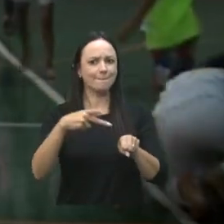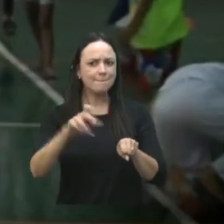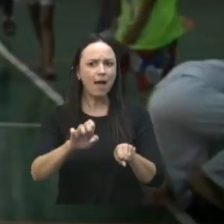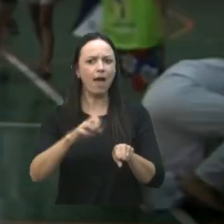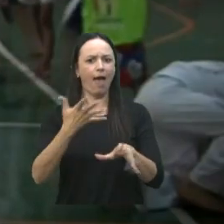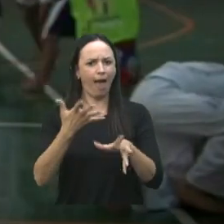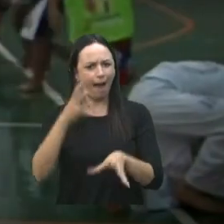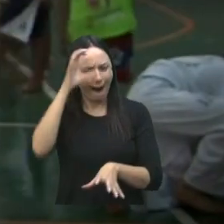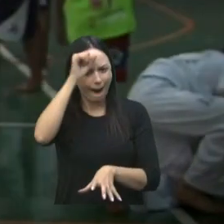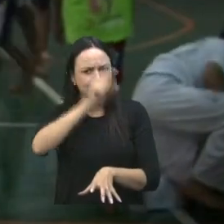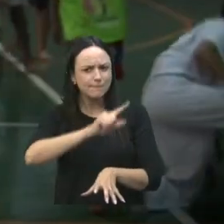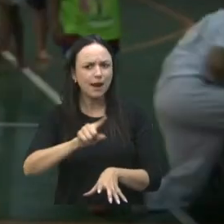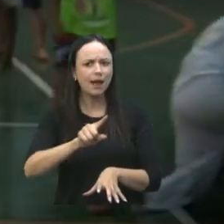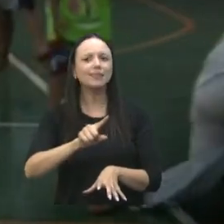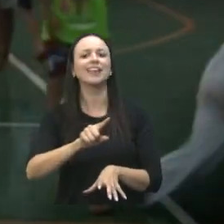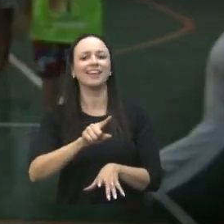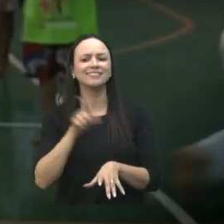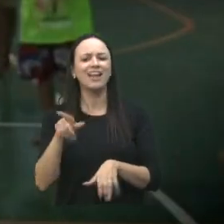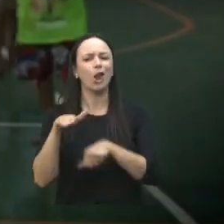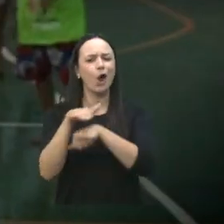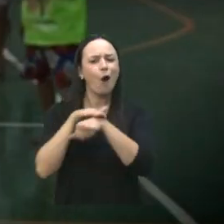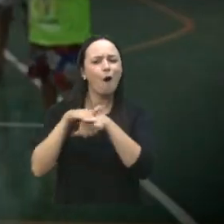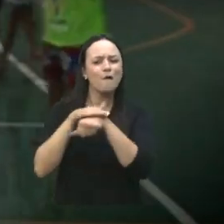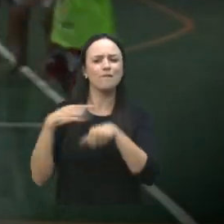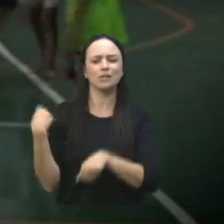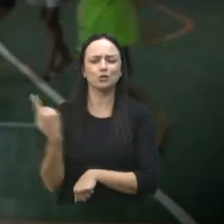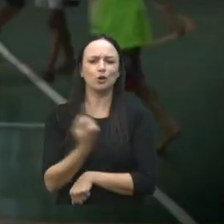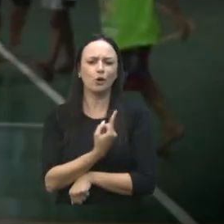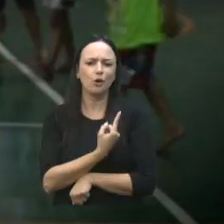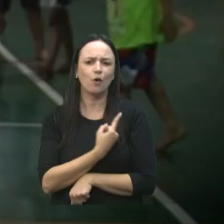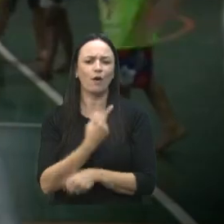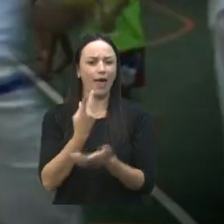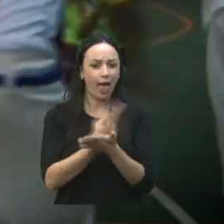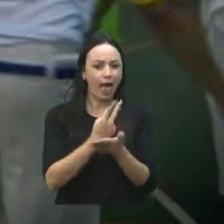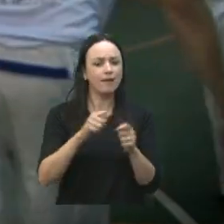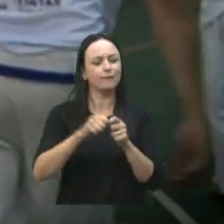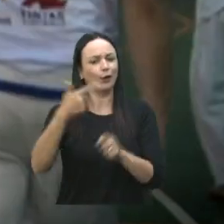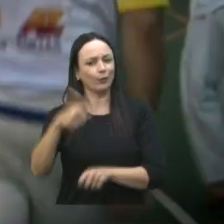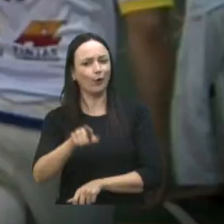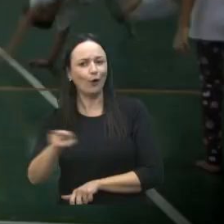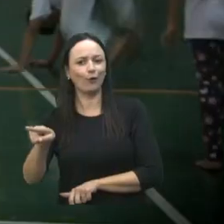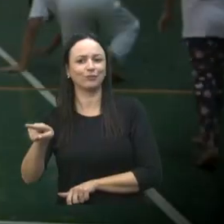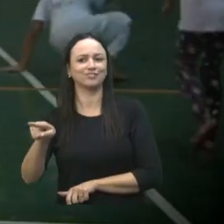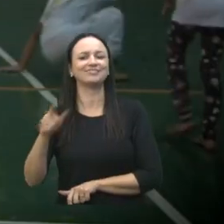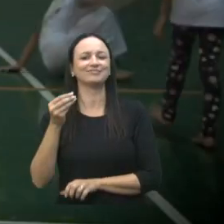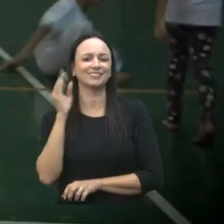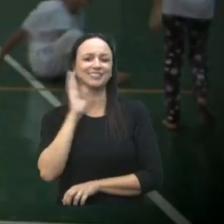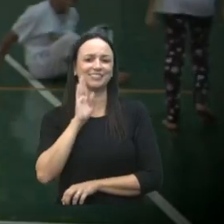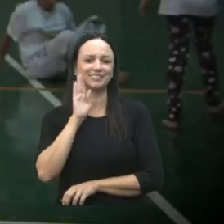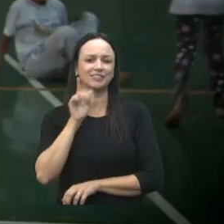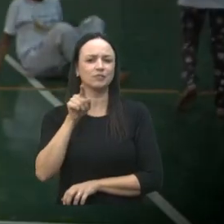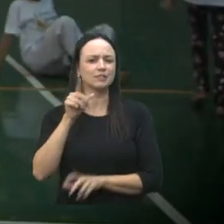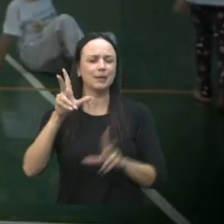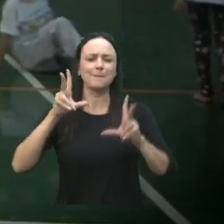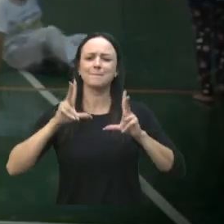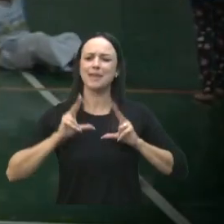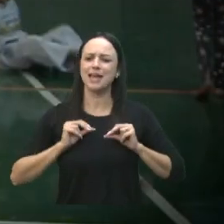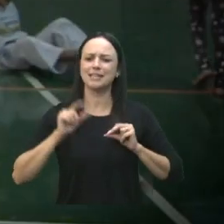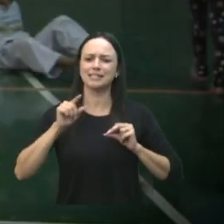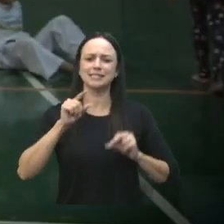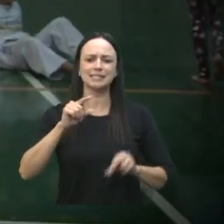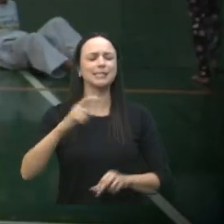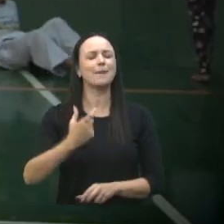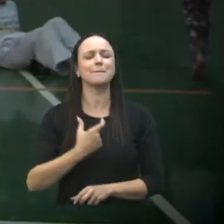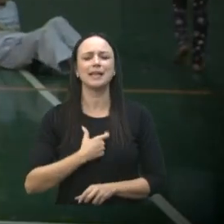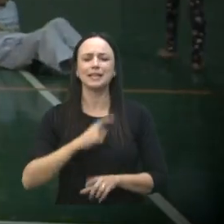aprender, ele conversa com a gente quando a gente erra, ele começa tudo de novo, é bem legal. Você merece essa medalha, merece